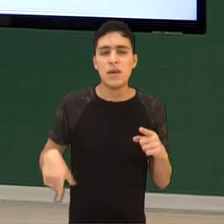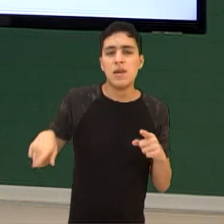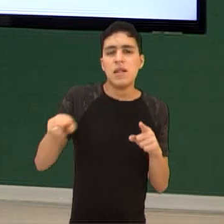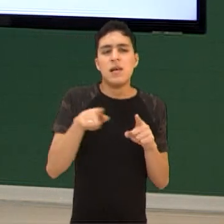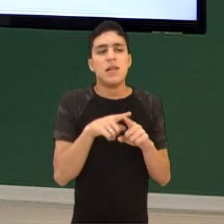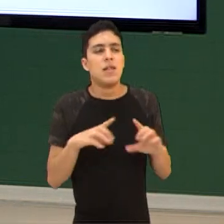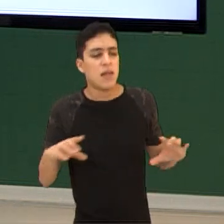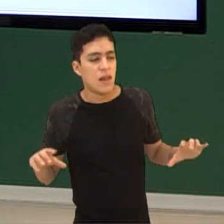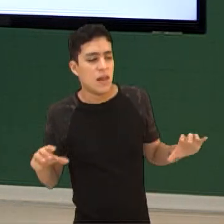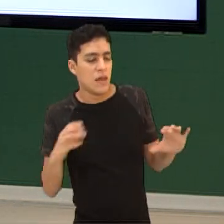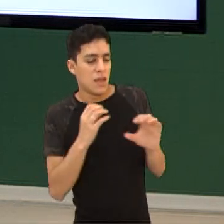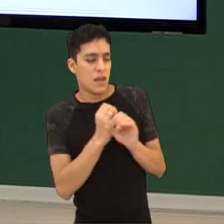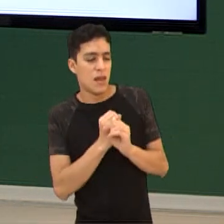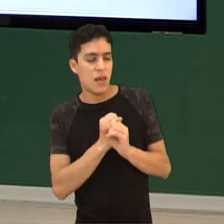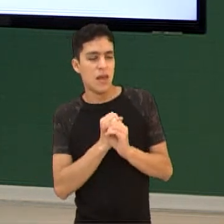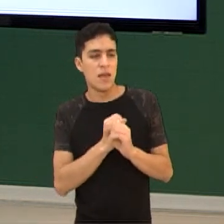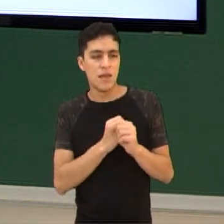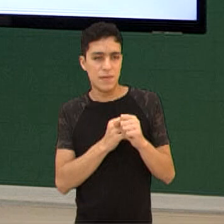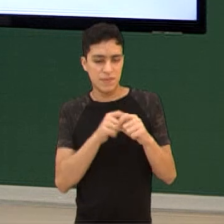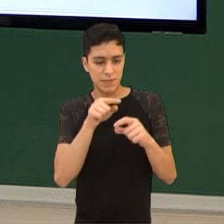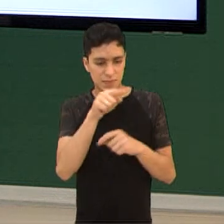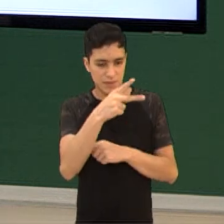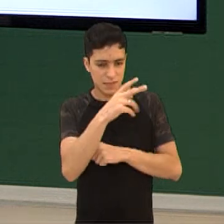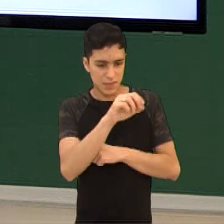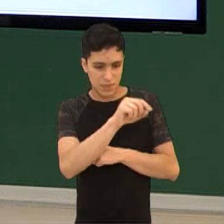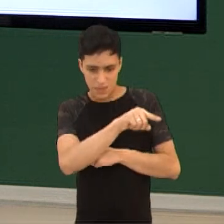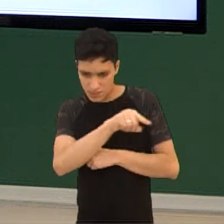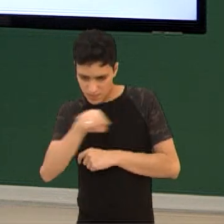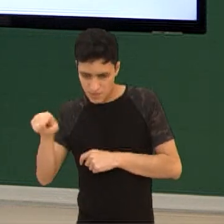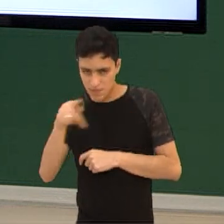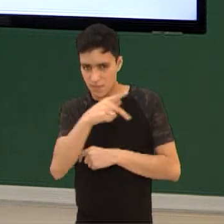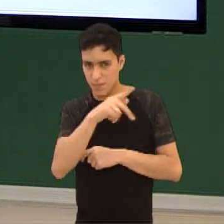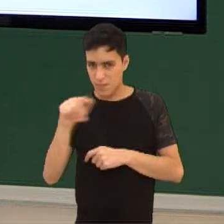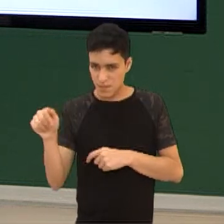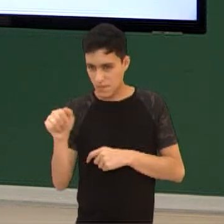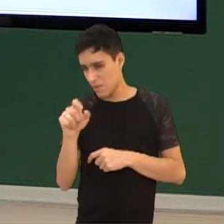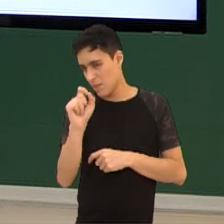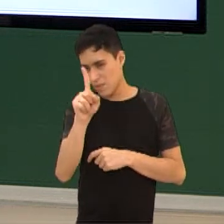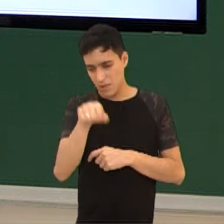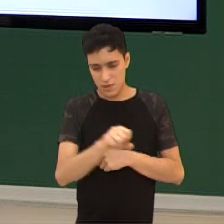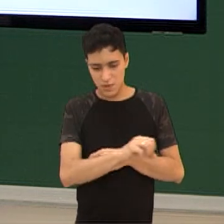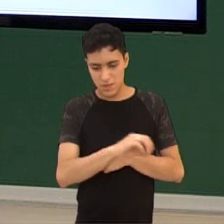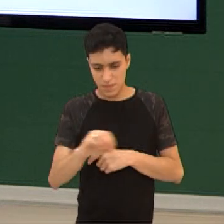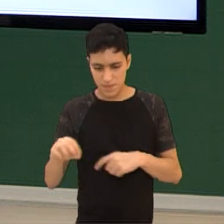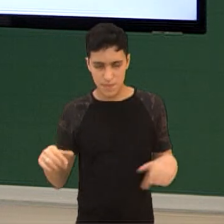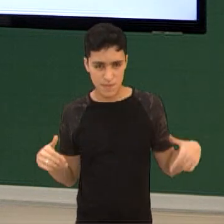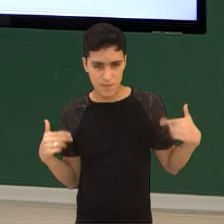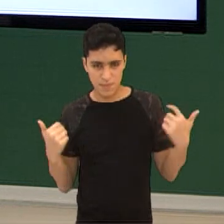a soma dos termos, dos 20 termos dessa PA, dá 800.